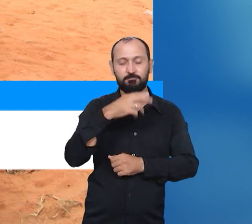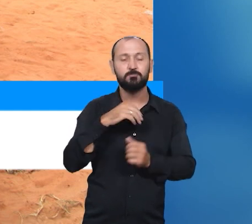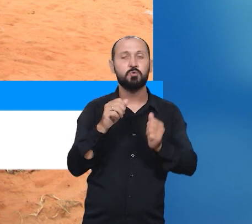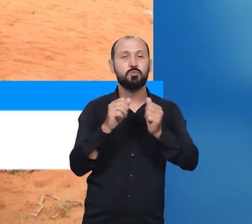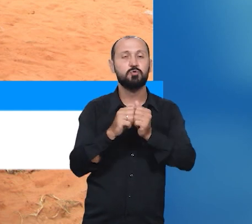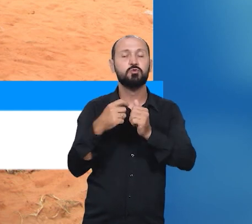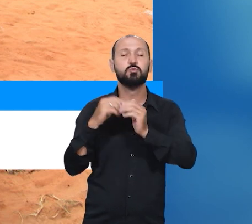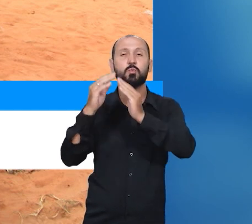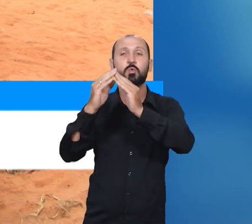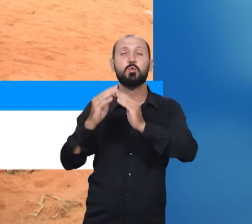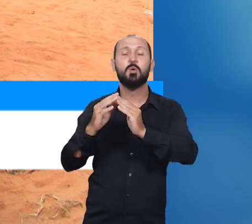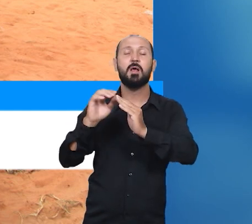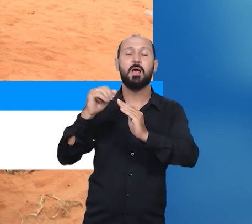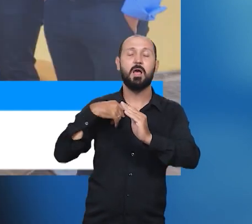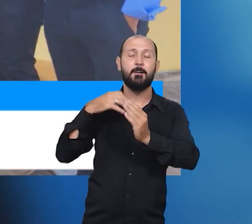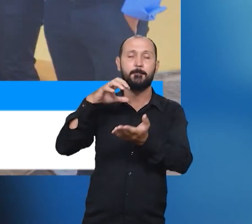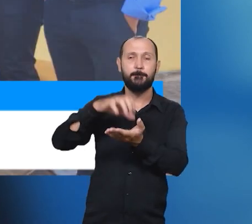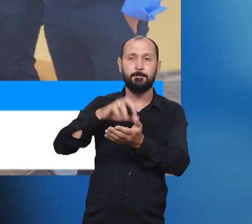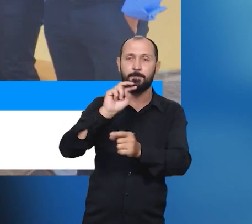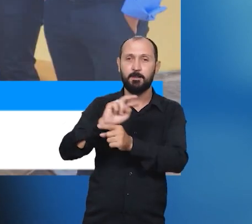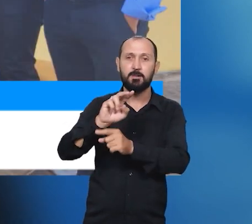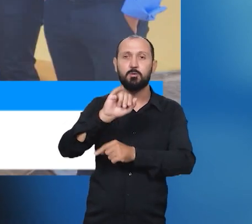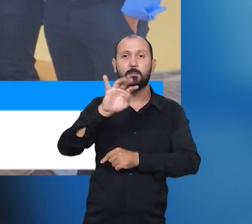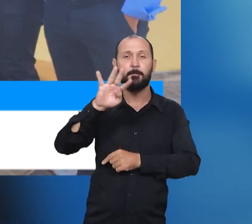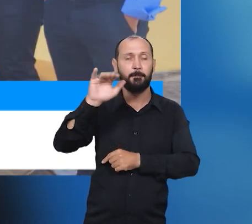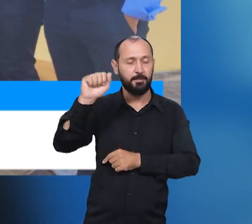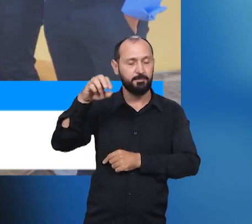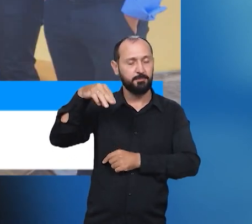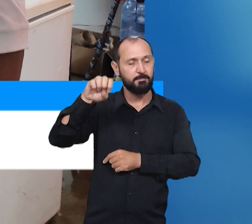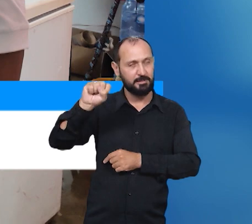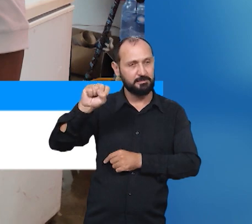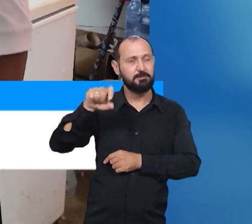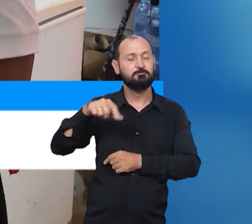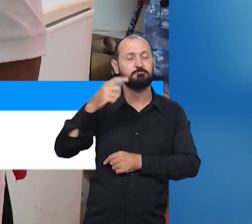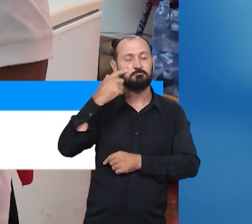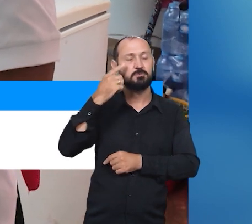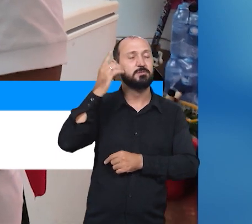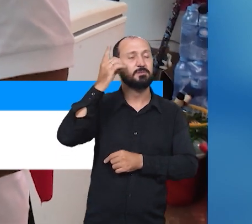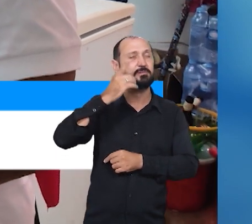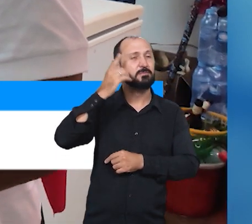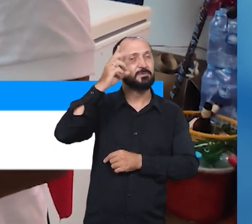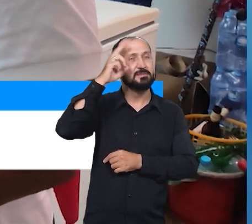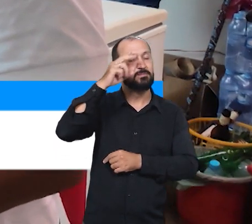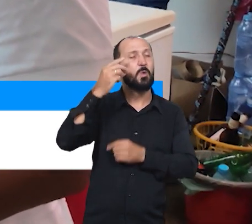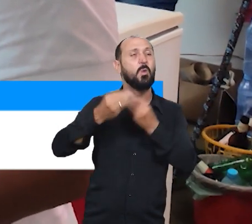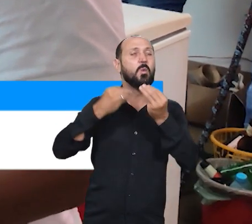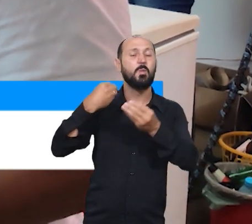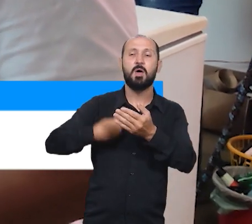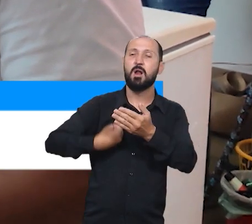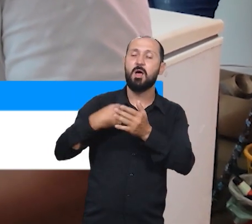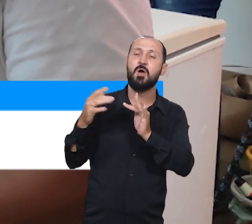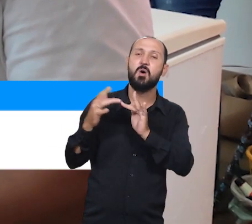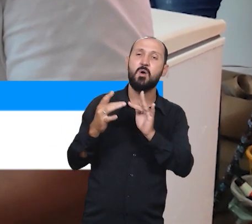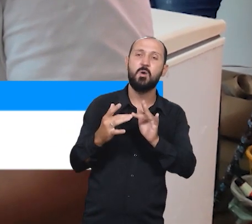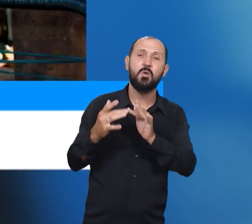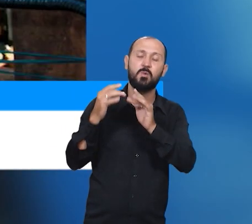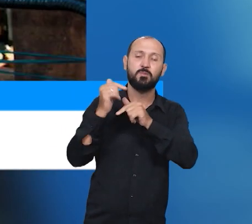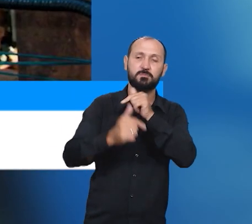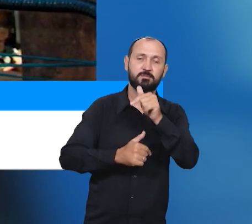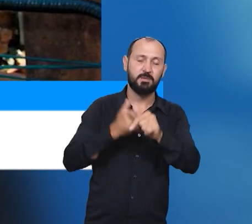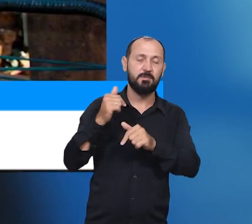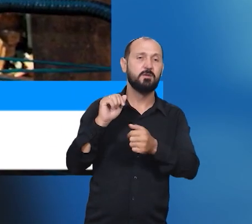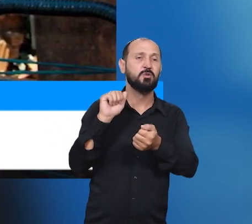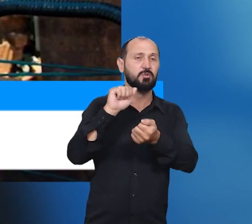da Agência Estadual de Habitação e do IBAMA-MS. Os deputados relembraram como era a convivência